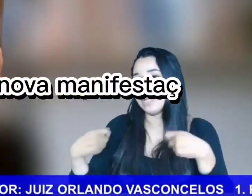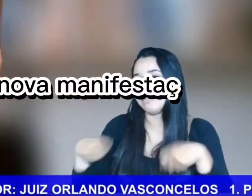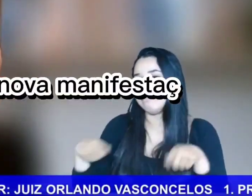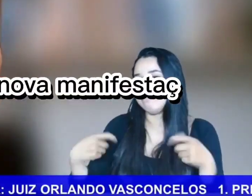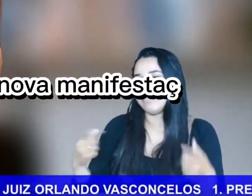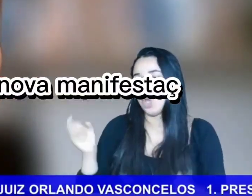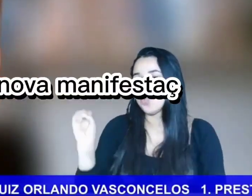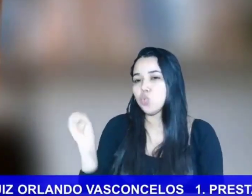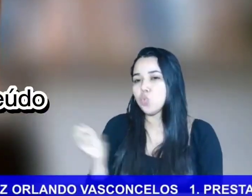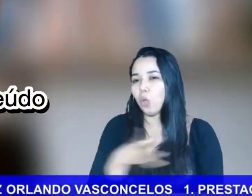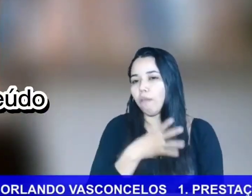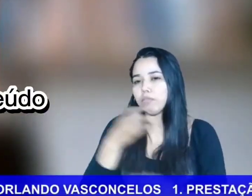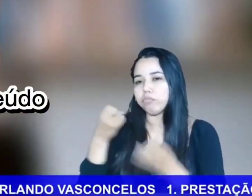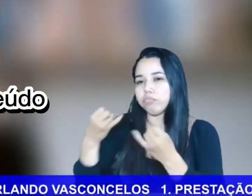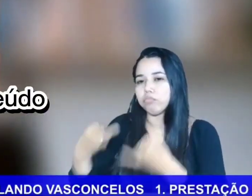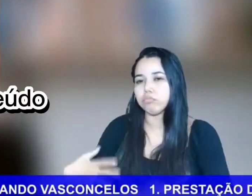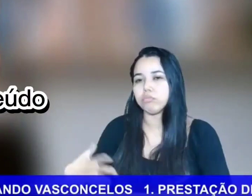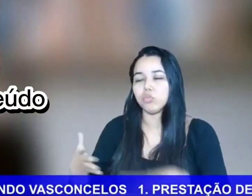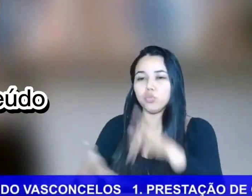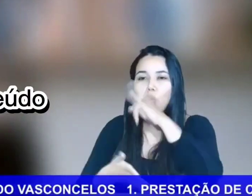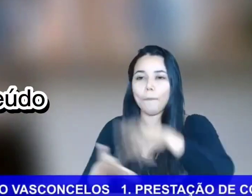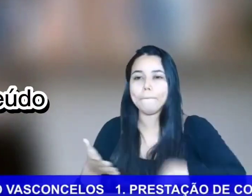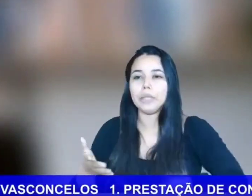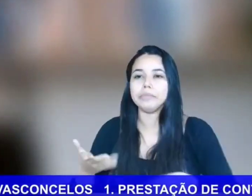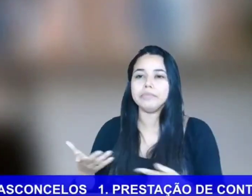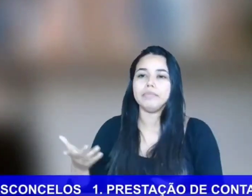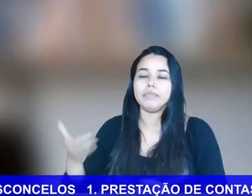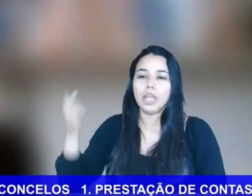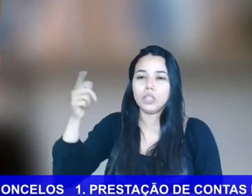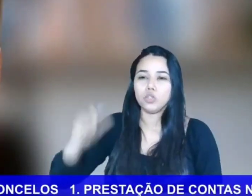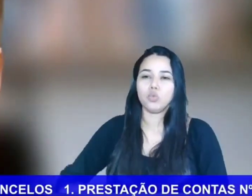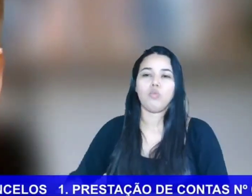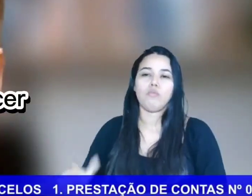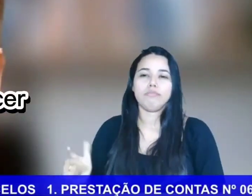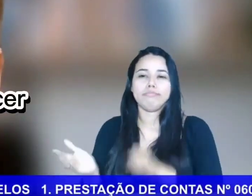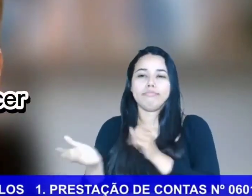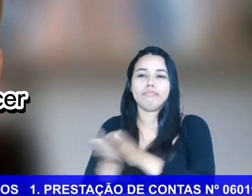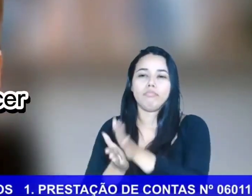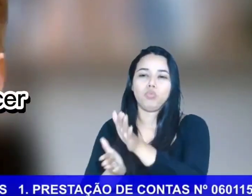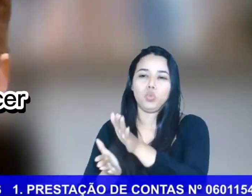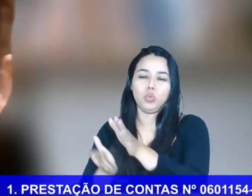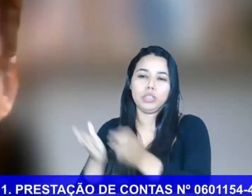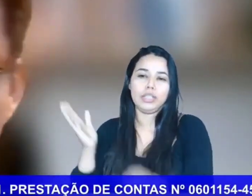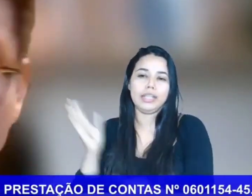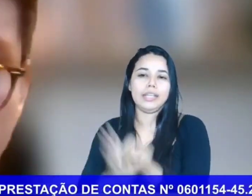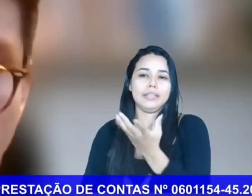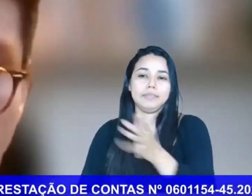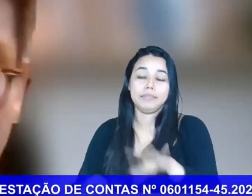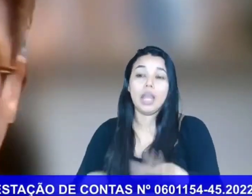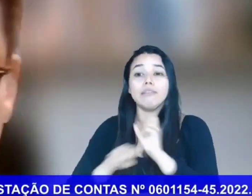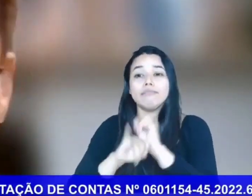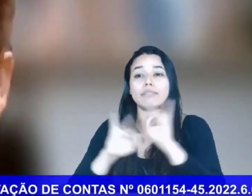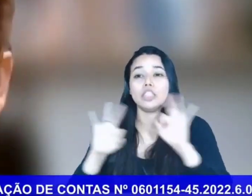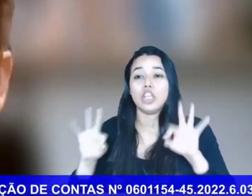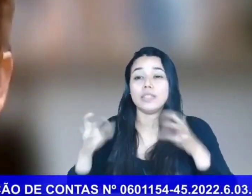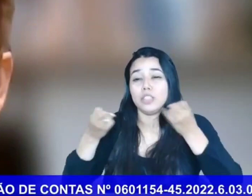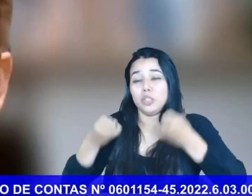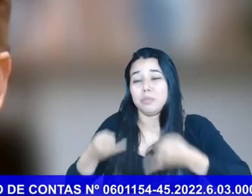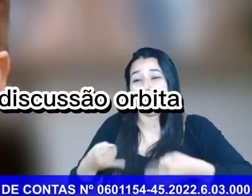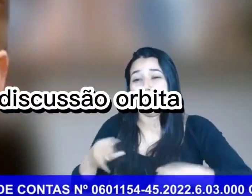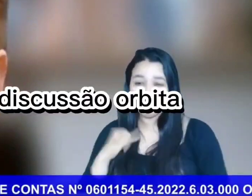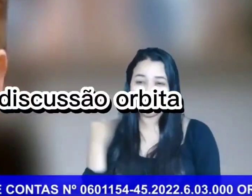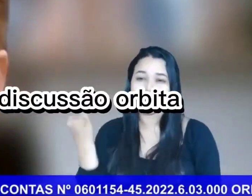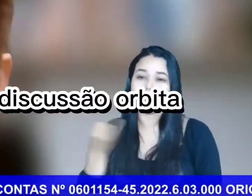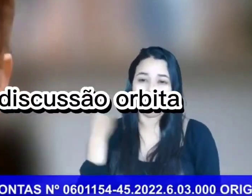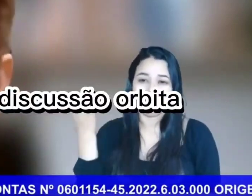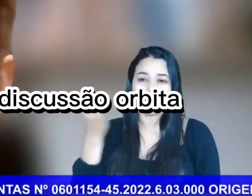nova manifestação para ratificar o conteúdo lá contido. Importante esclarecer, excelências,